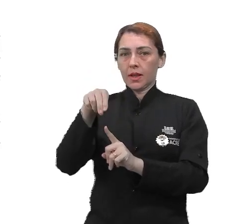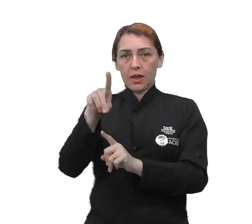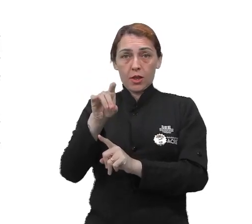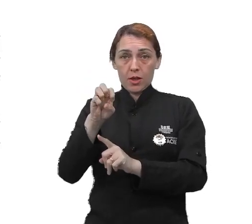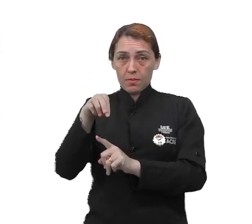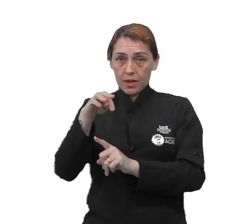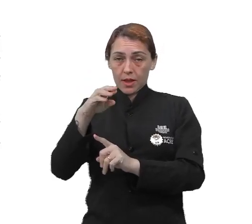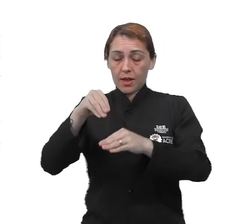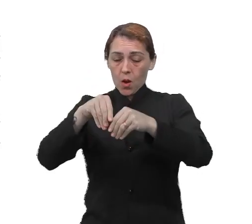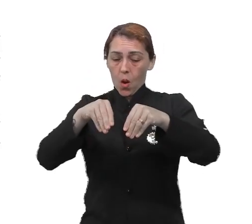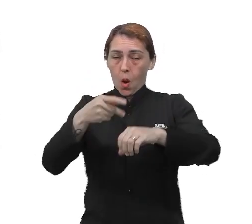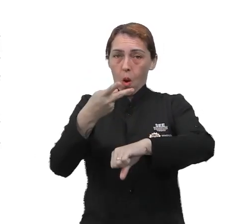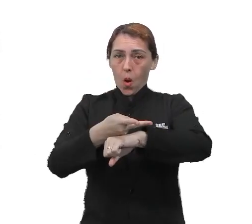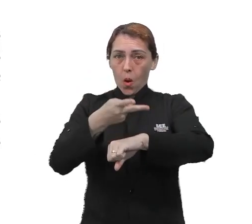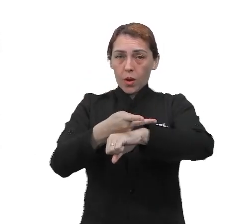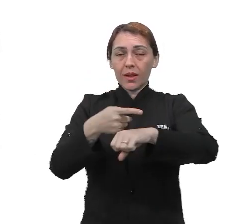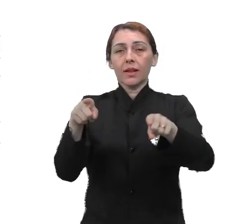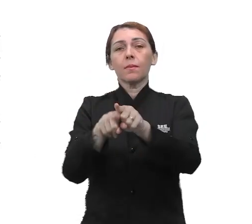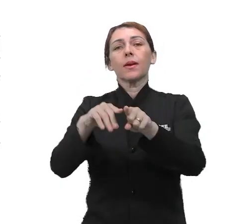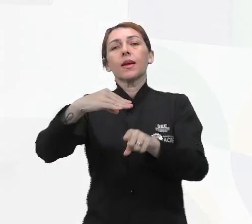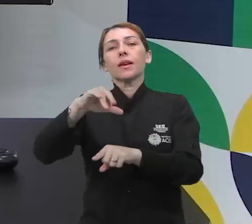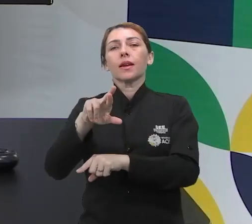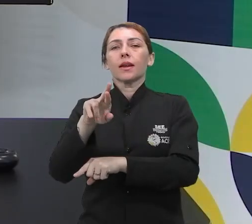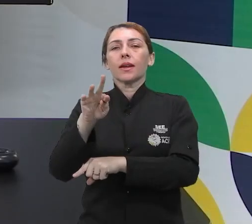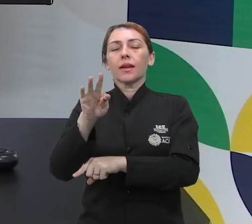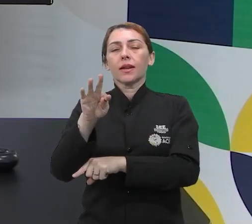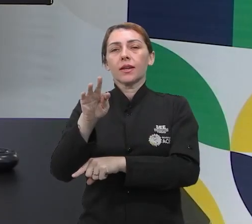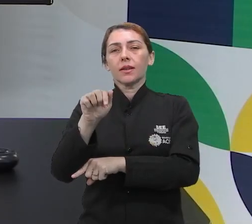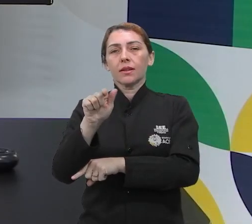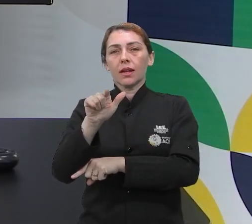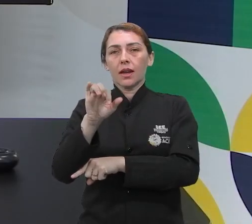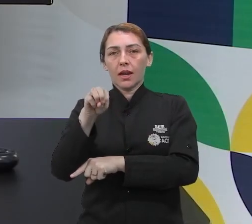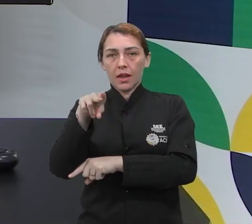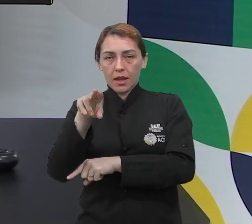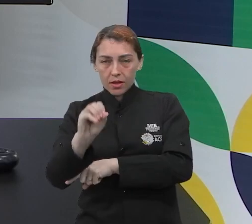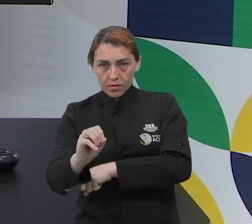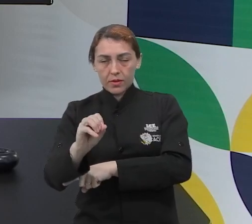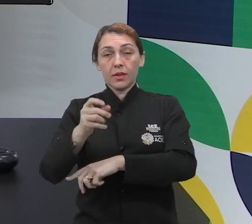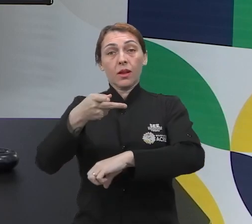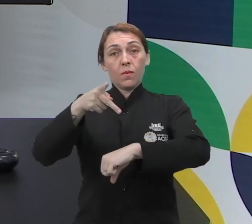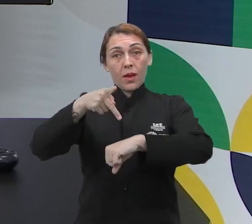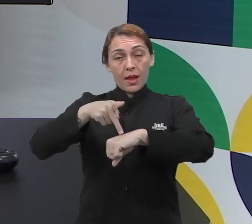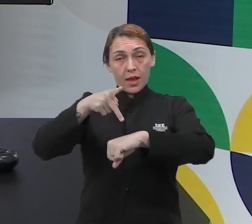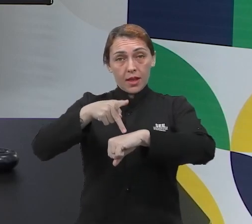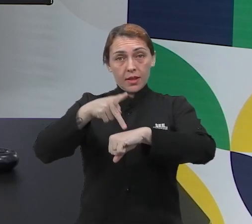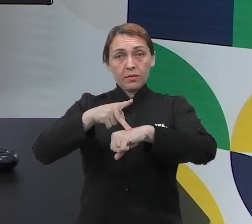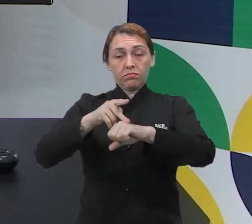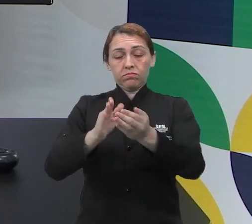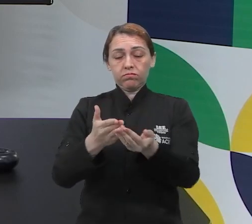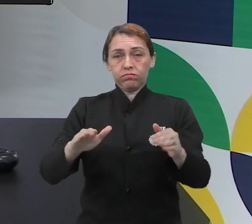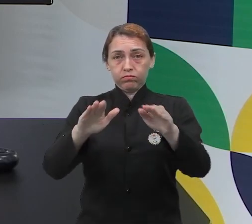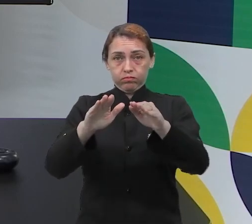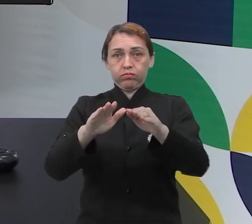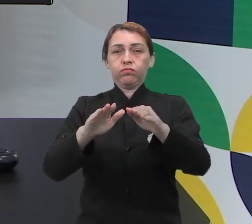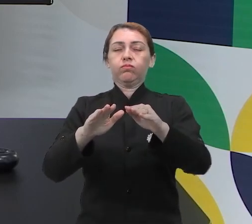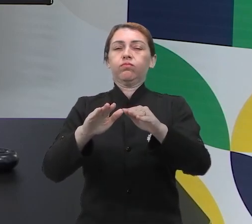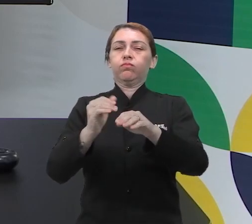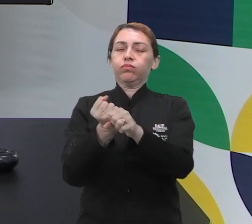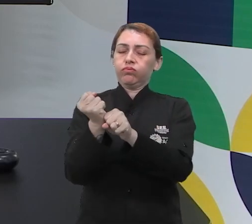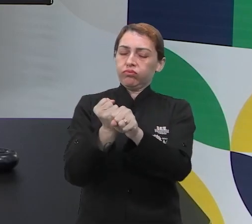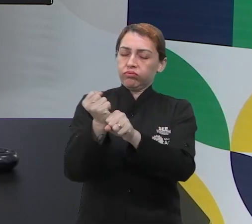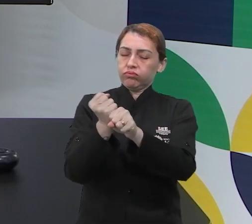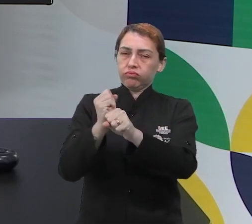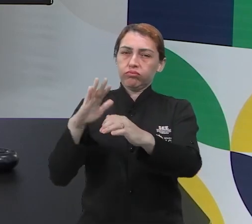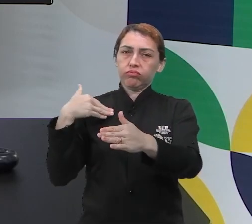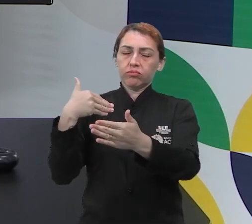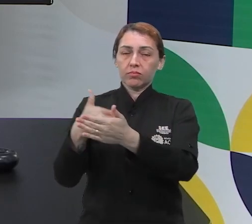formados por rochas sedimentares, cristalinos. O que são esses cristalinos? São as rochas que foram formadas por um passado ali bem